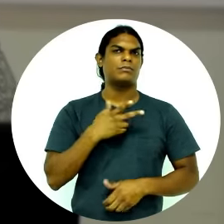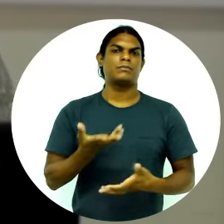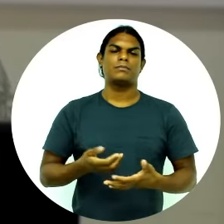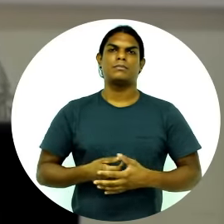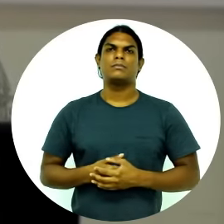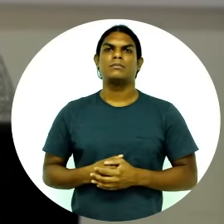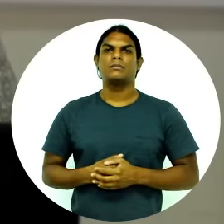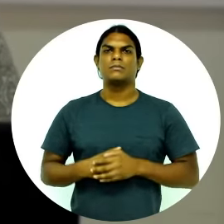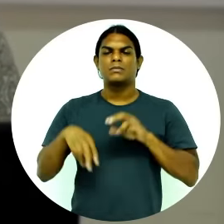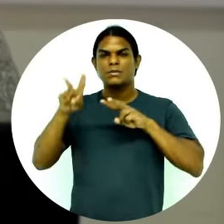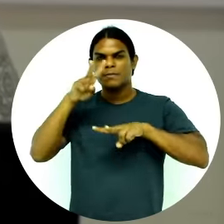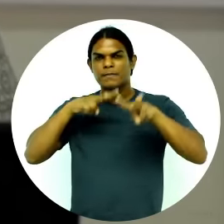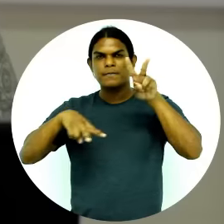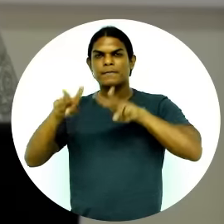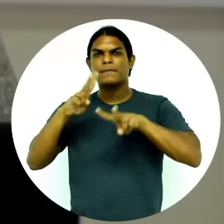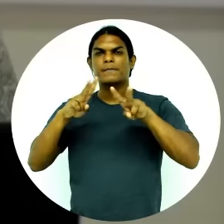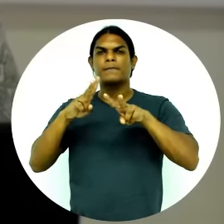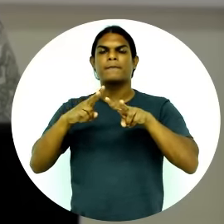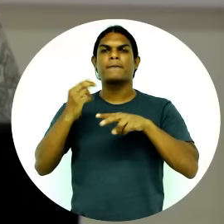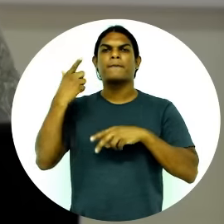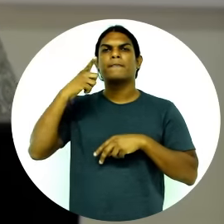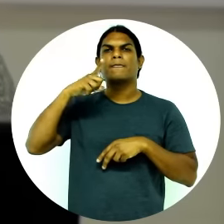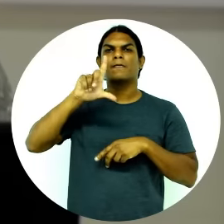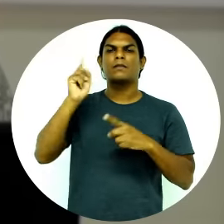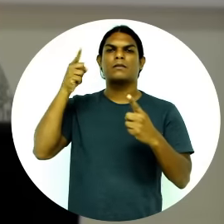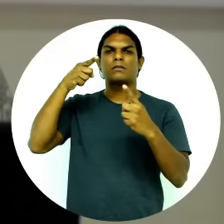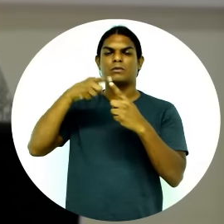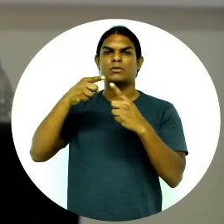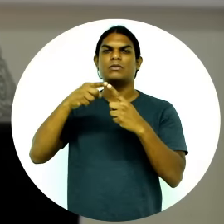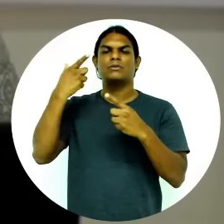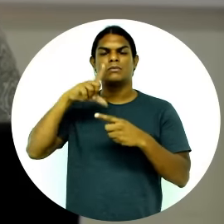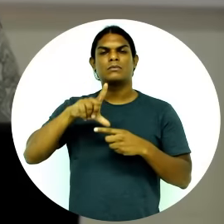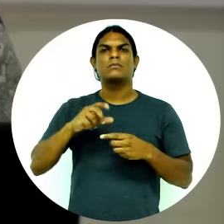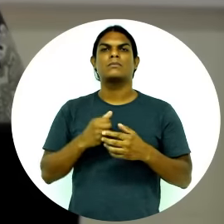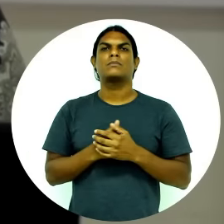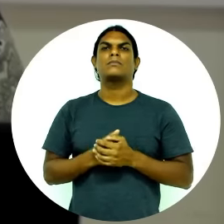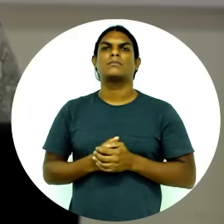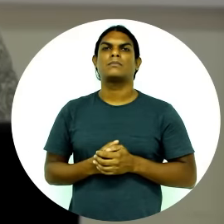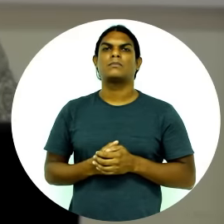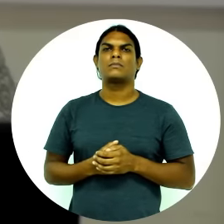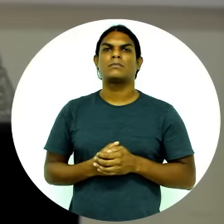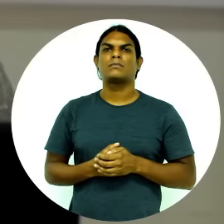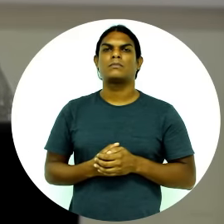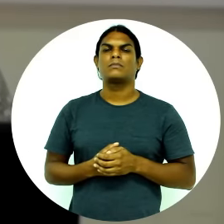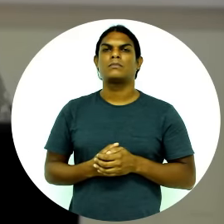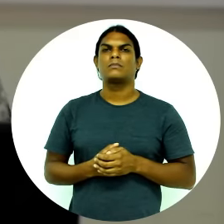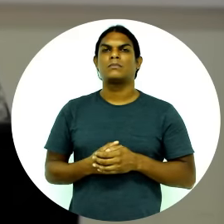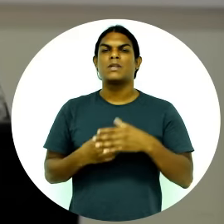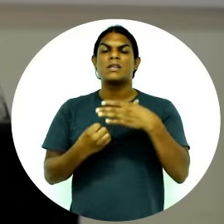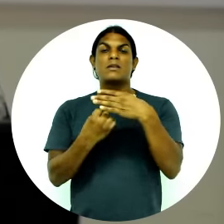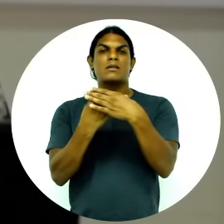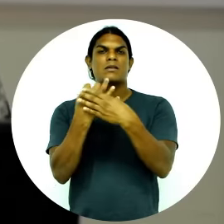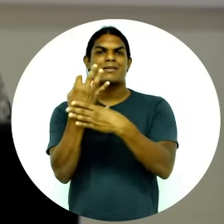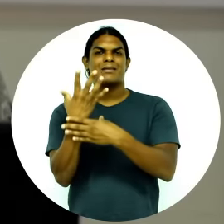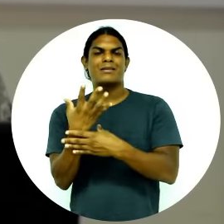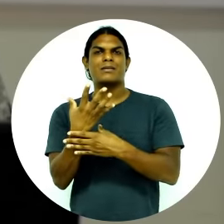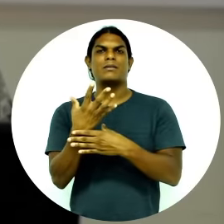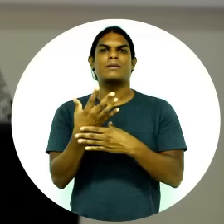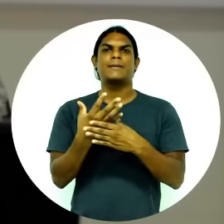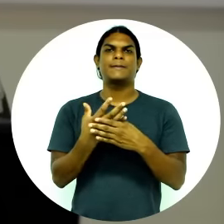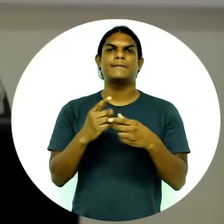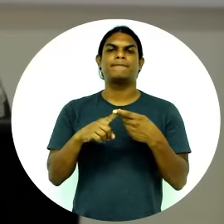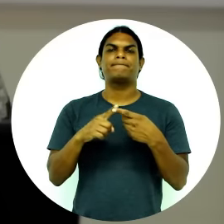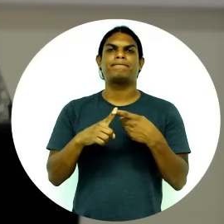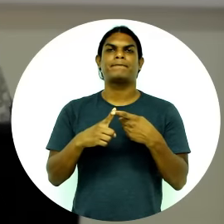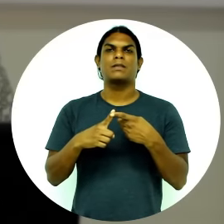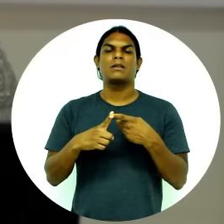difícil que o seu avaliado, o seu colaborador, alcance os resultados esperados pela organização. Quarta